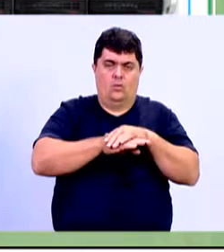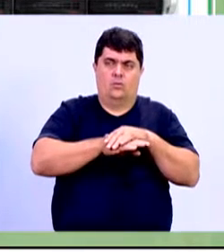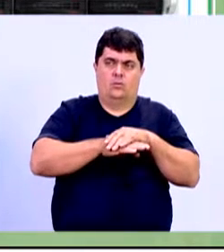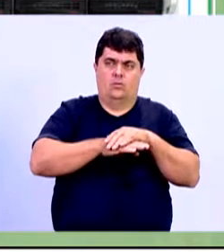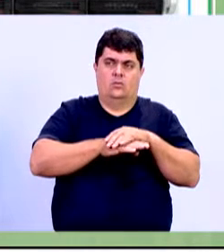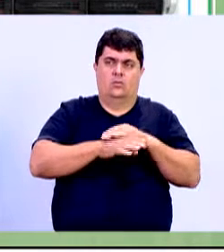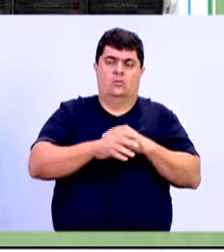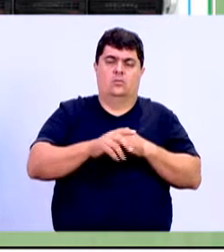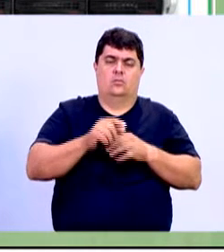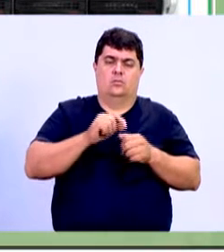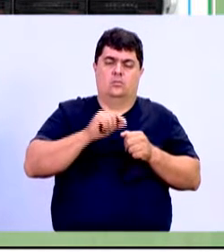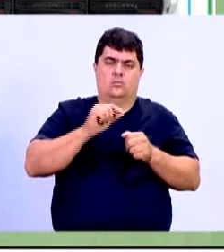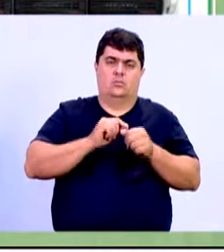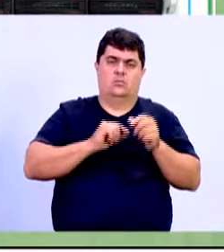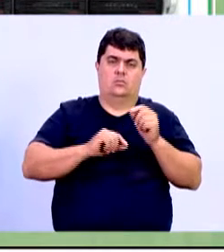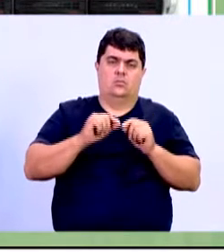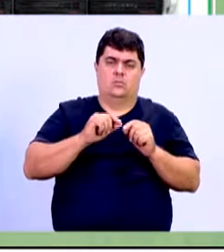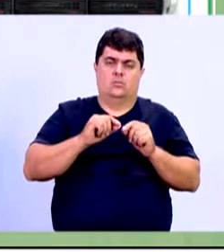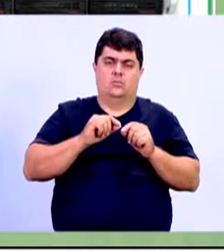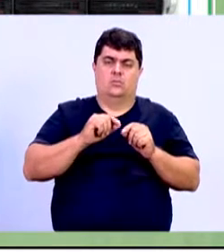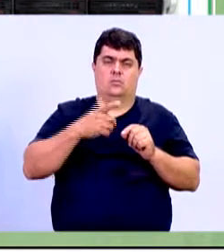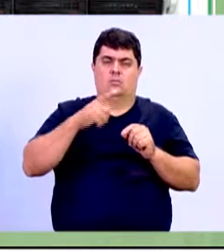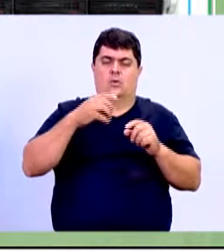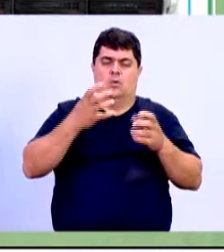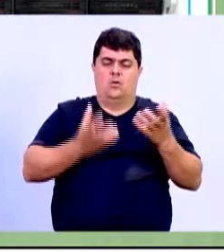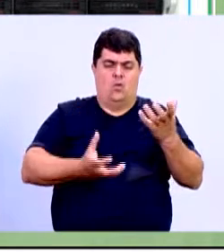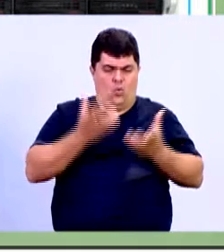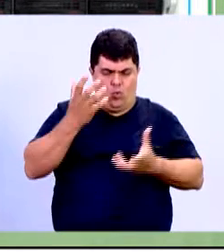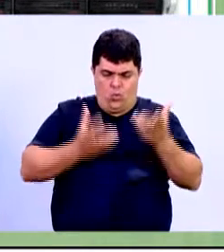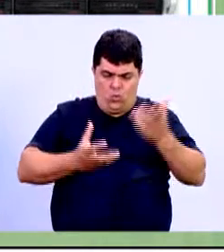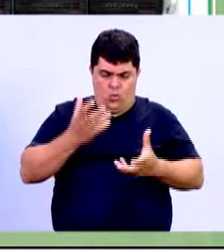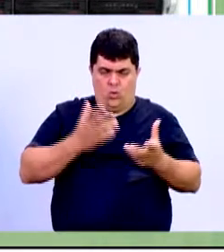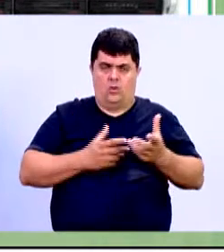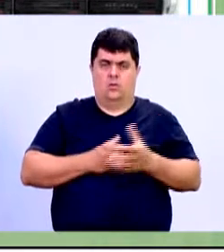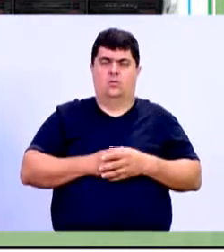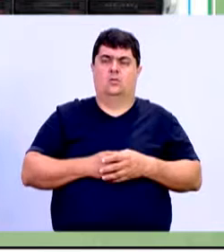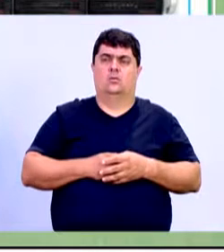E esse cofre de mídia, ele é anti-chama, é um cofre